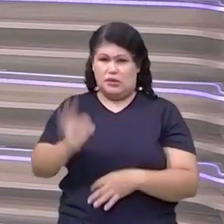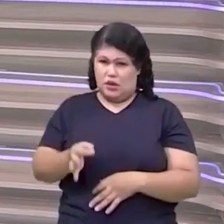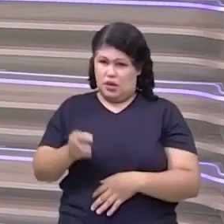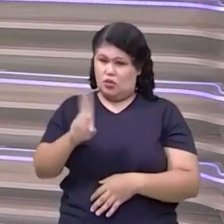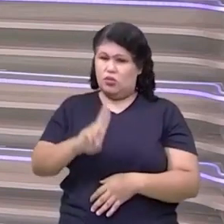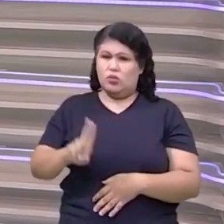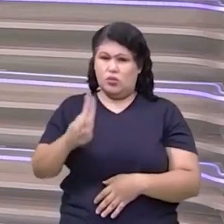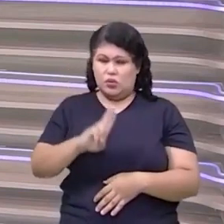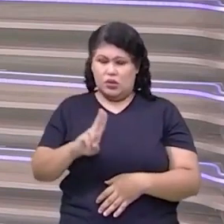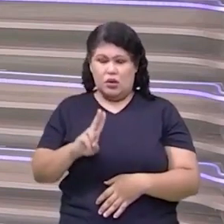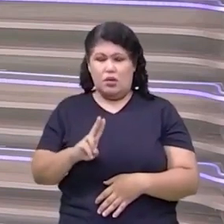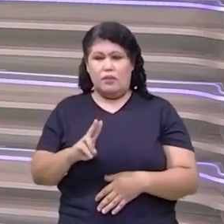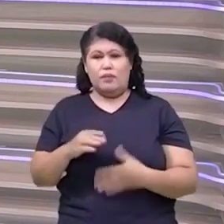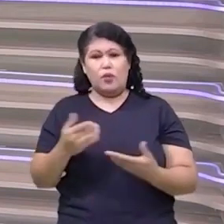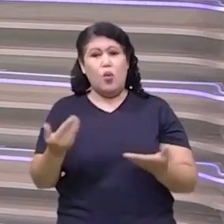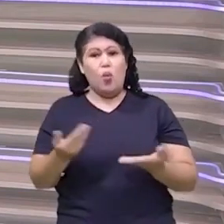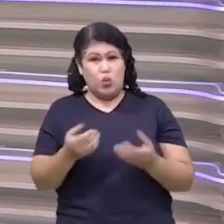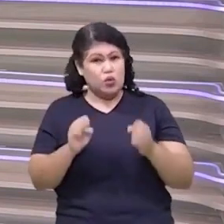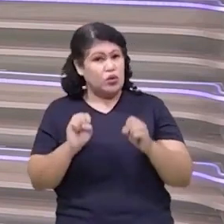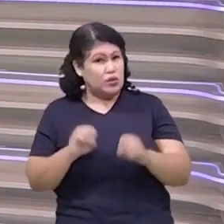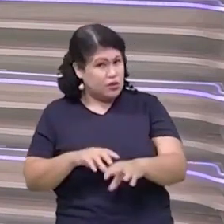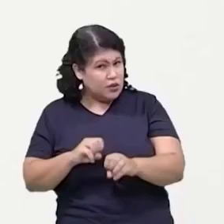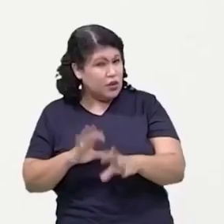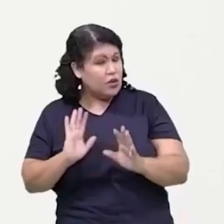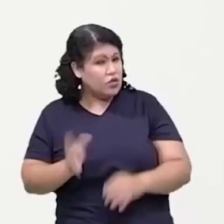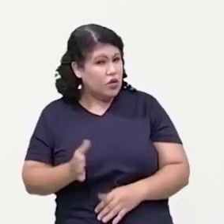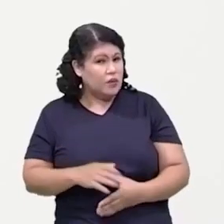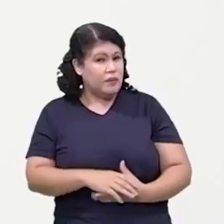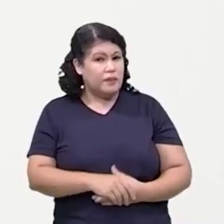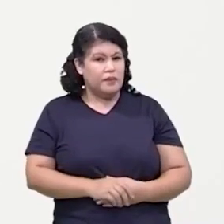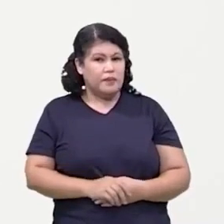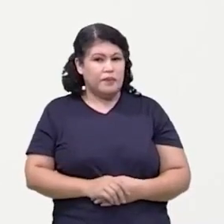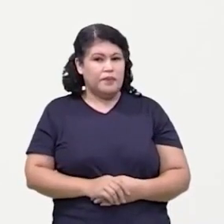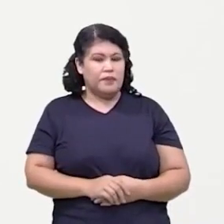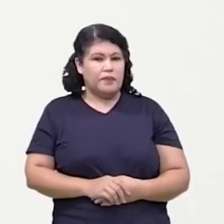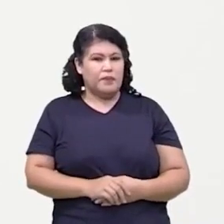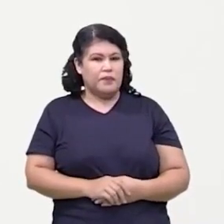meu texto. Até porque a gente está aprendendo isso hoje.